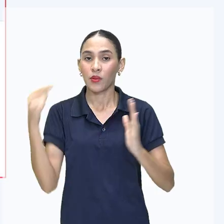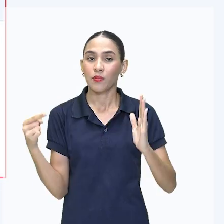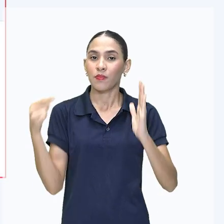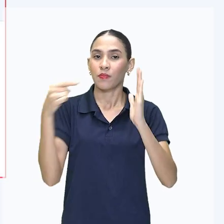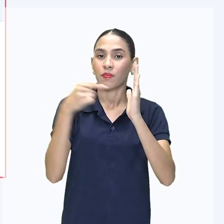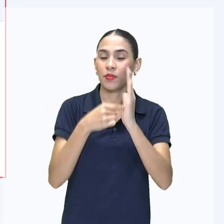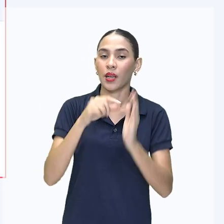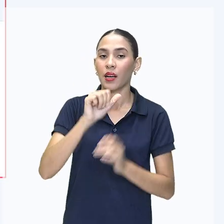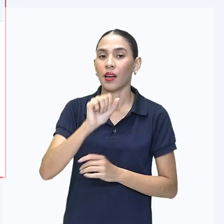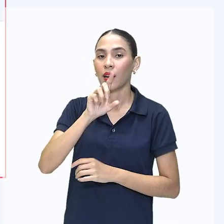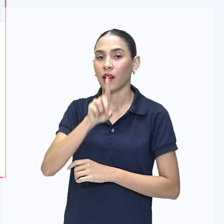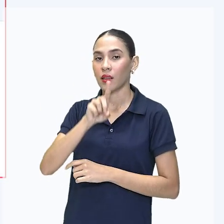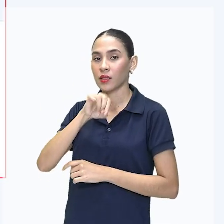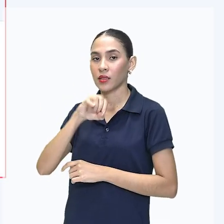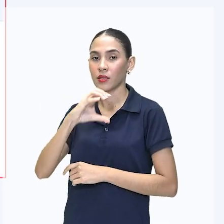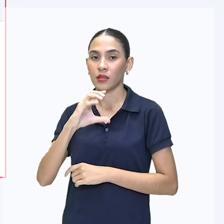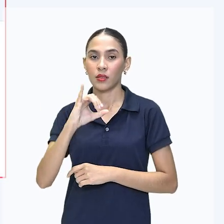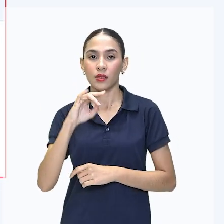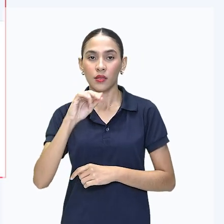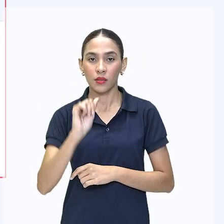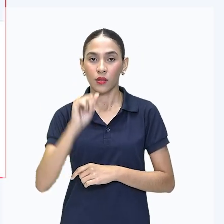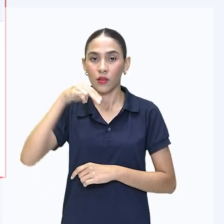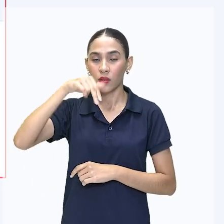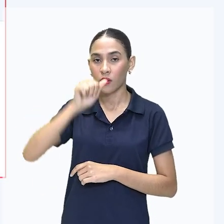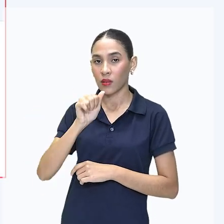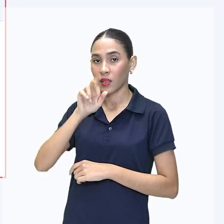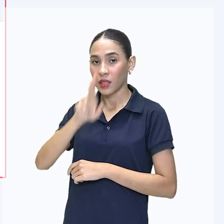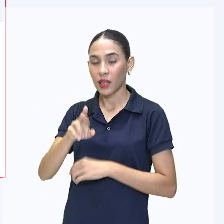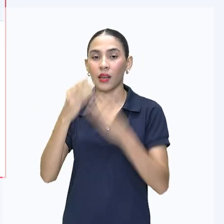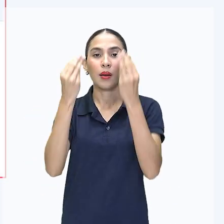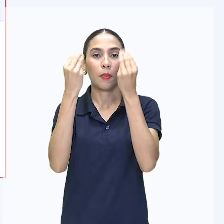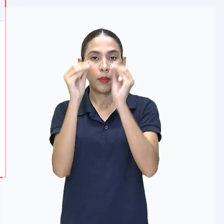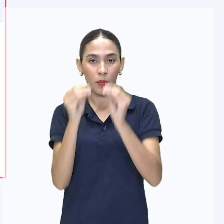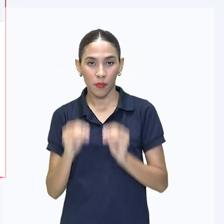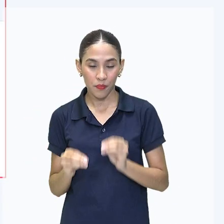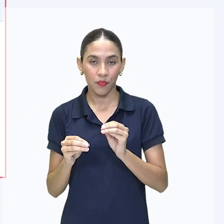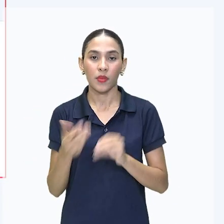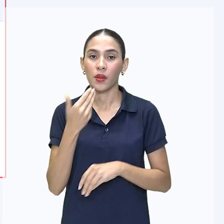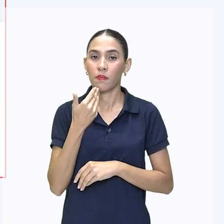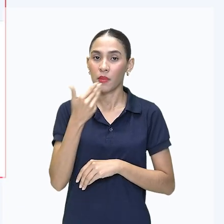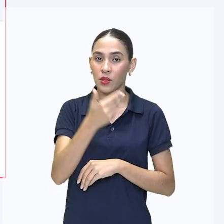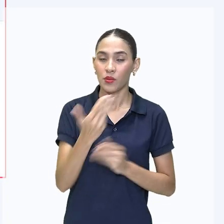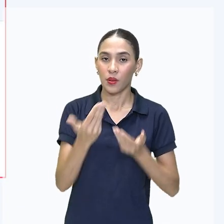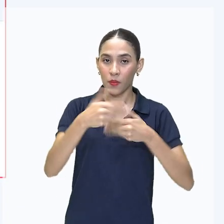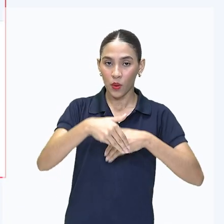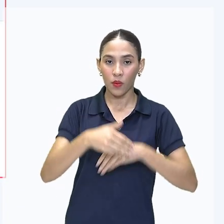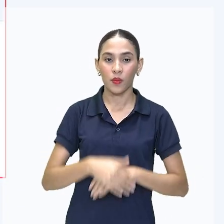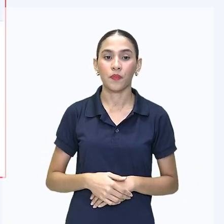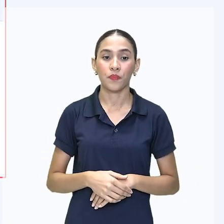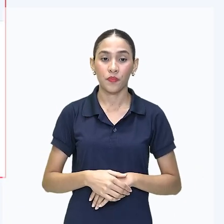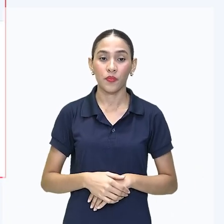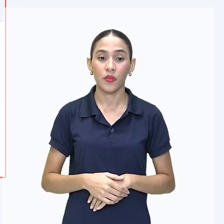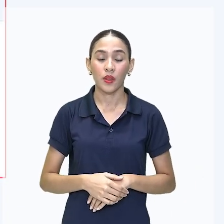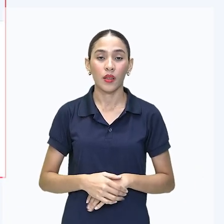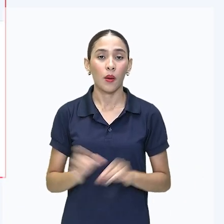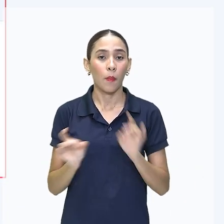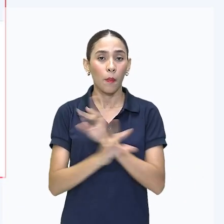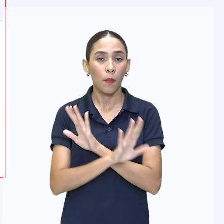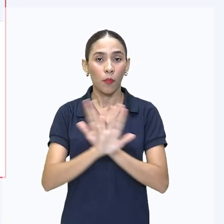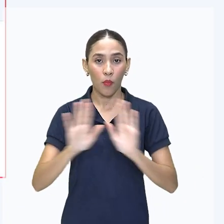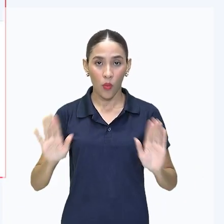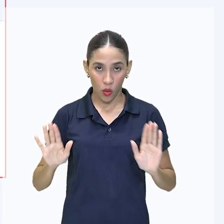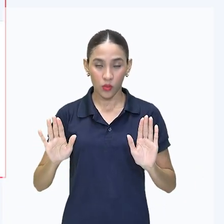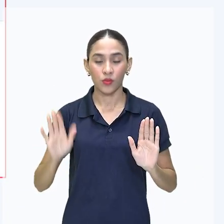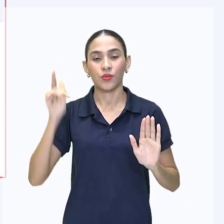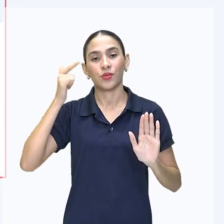em adicionar novamente. Aí vai adicionando os objetos de conhecimento que forem cobradas nessa avaliação. Uma vez feito tudo